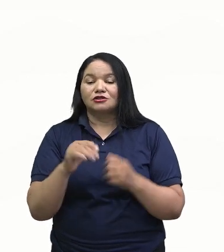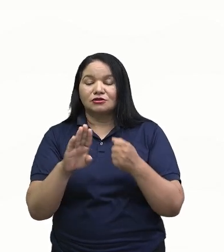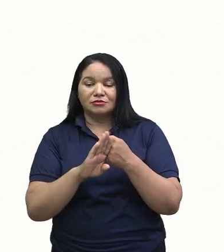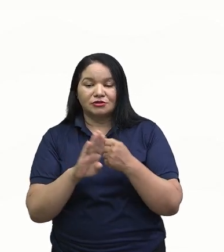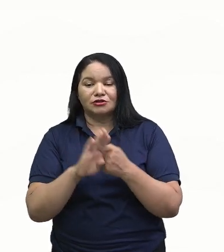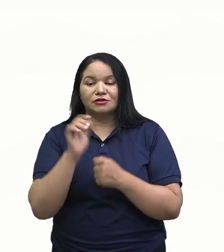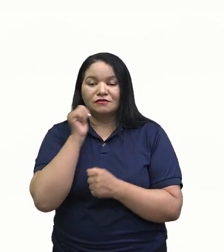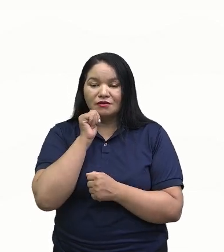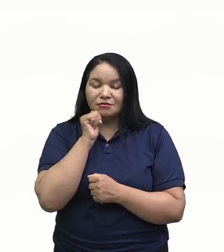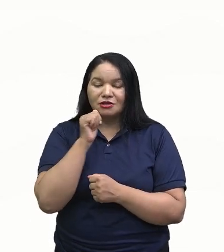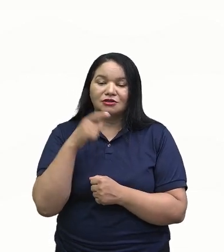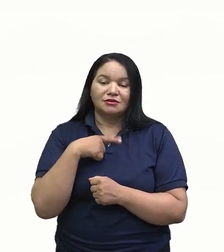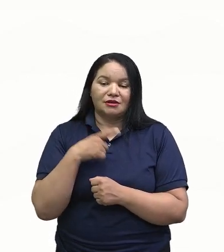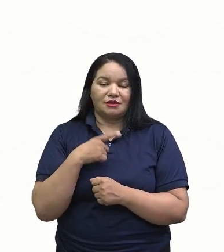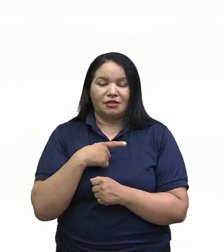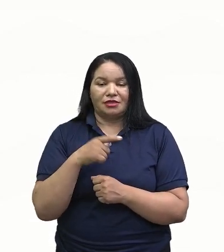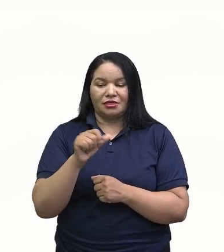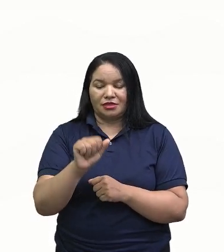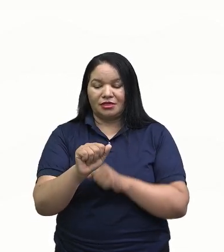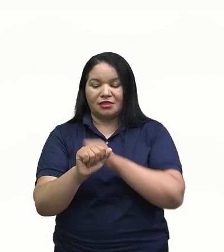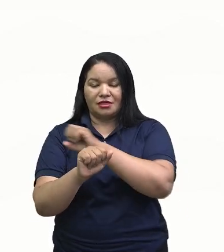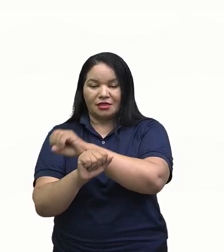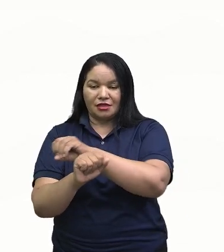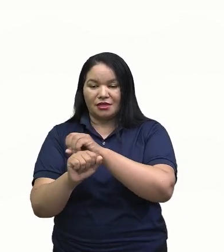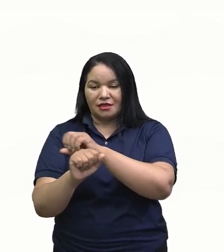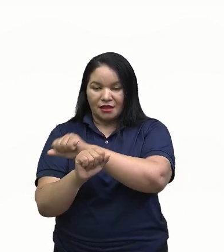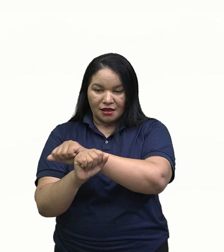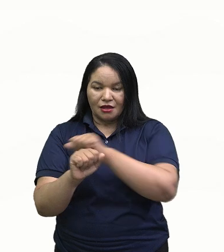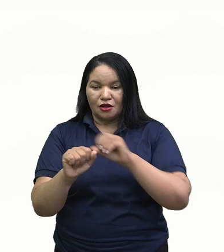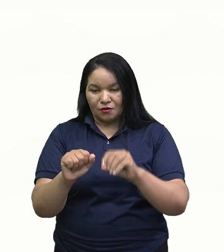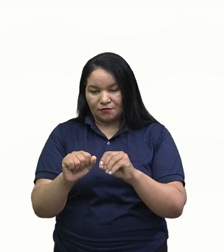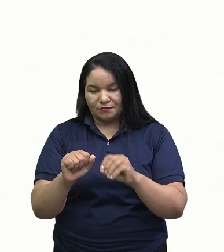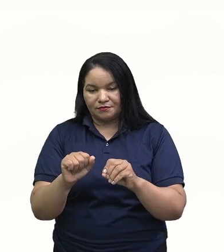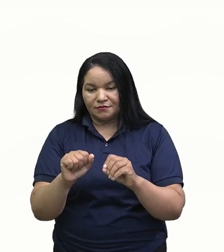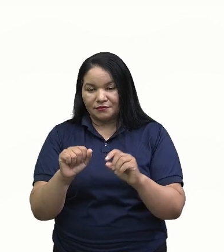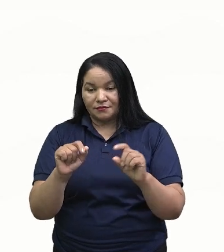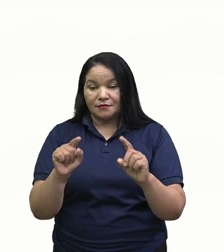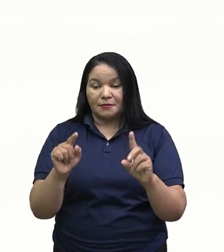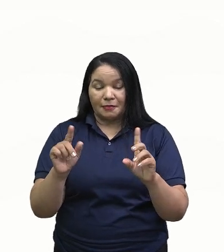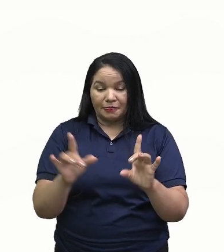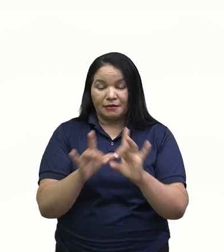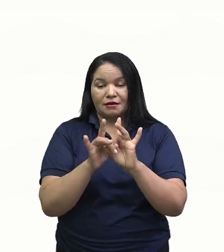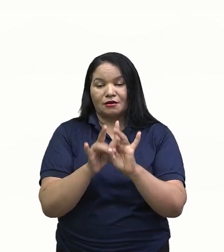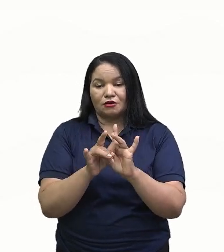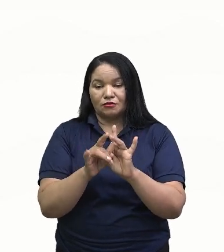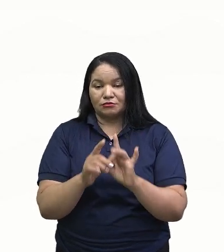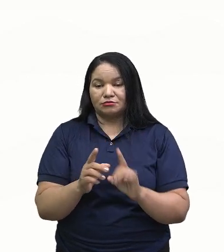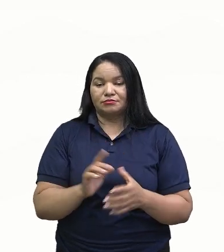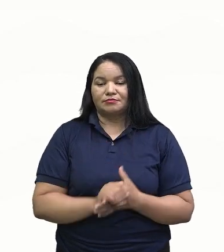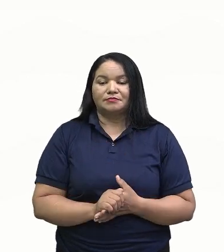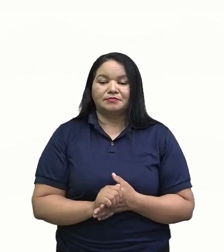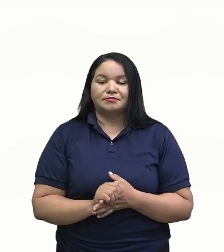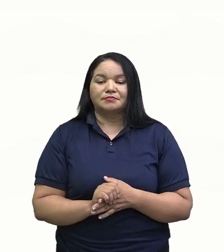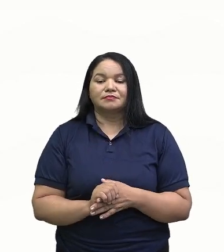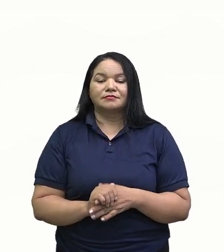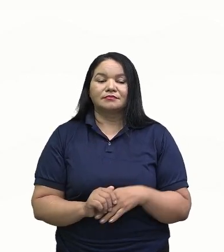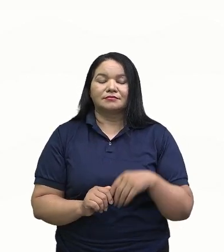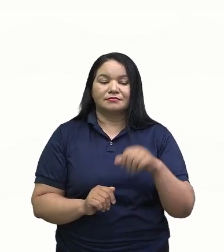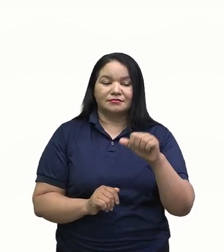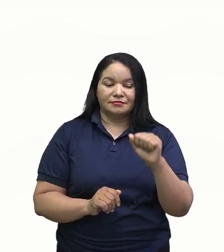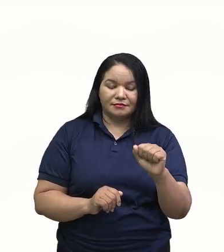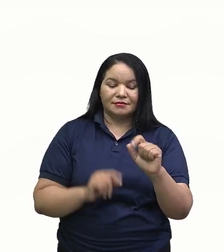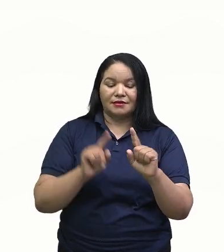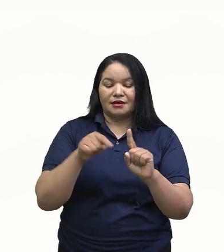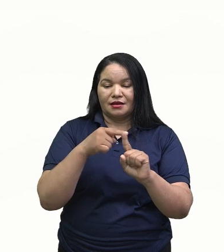O artigo. Logo, o encontro desses dois as, que um é a preposição,